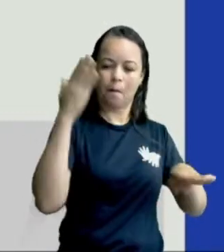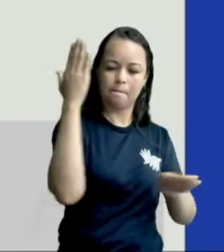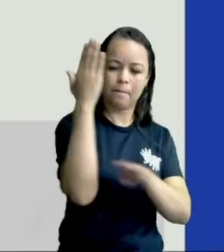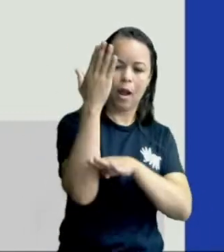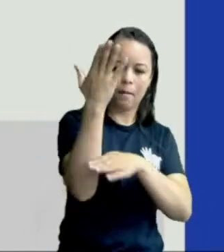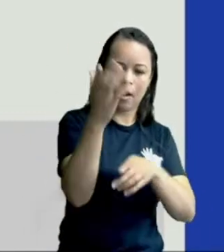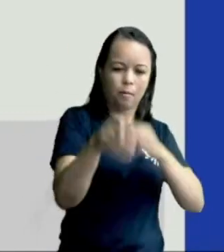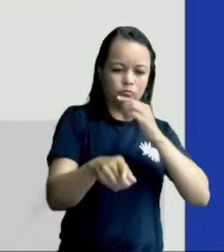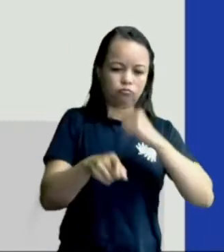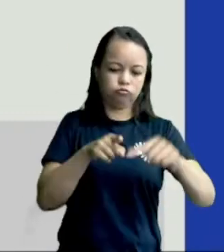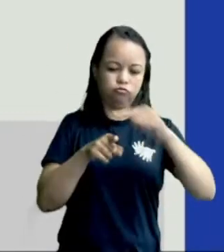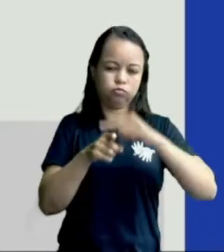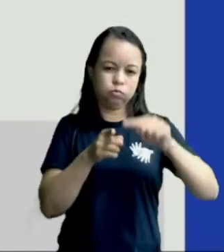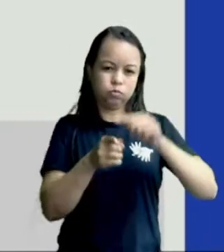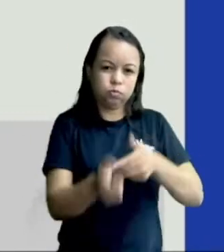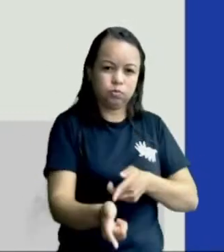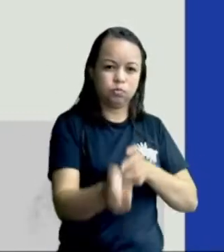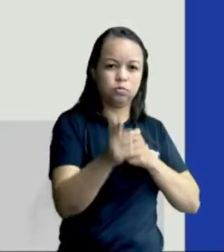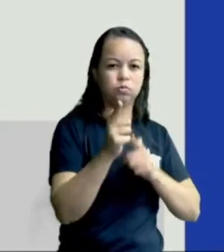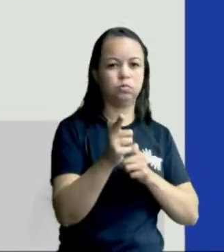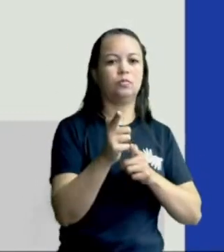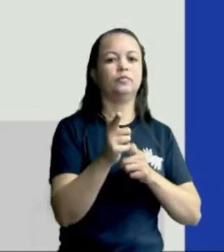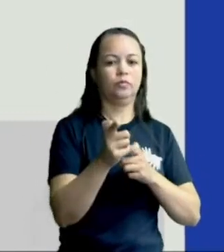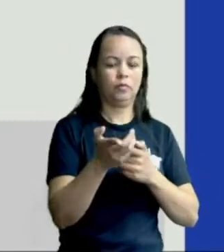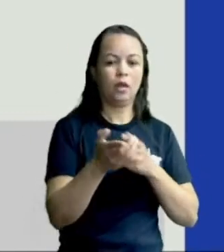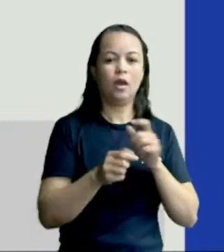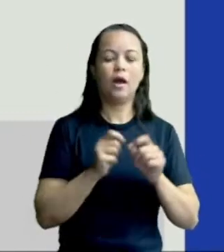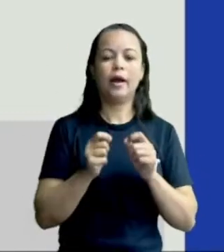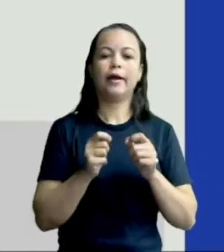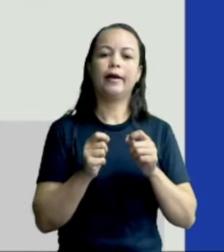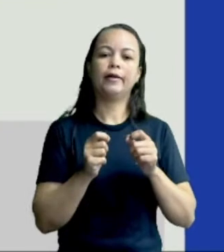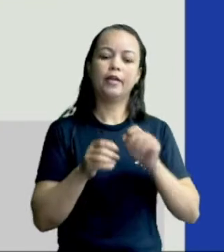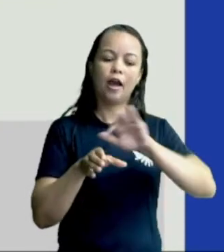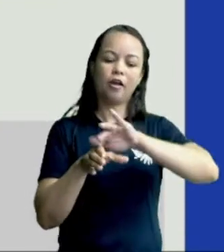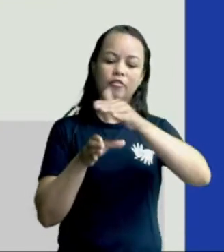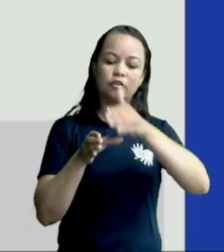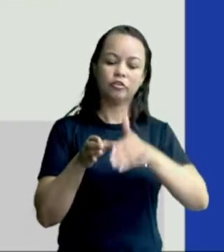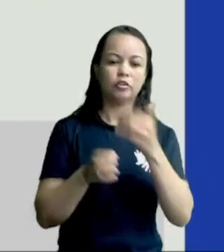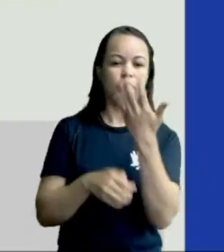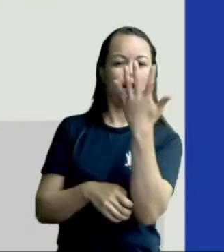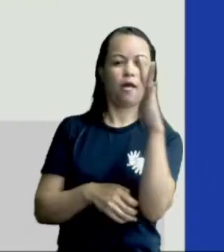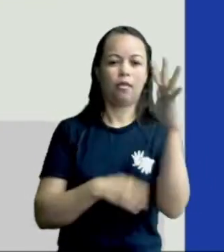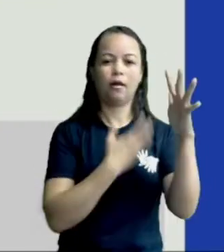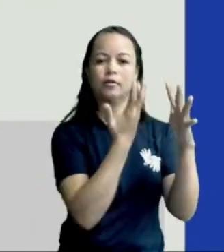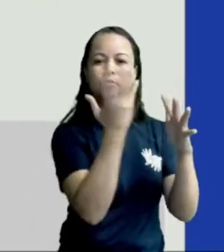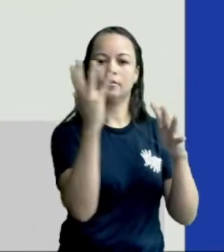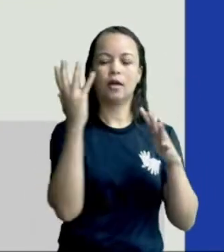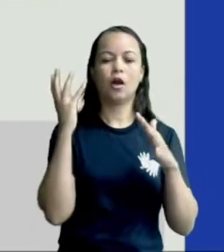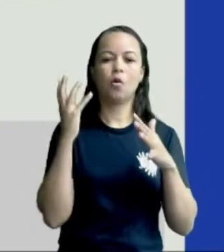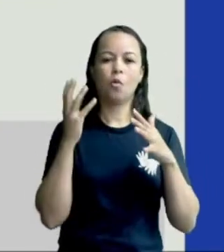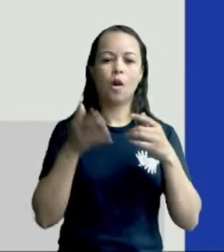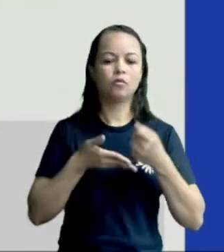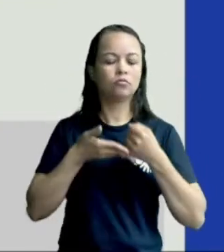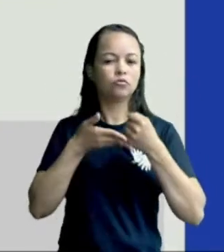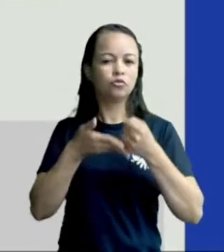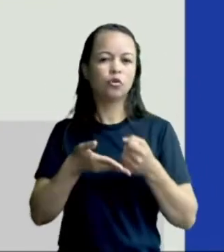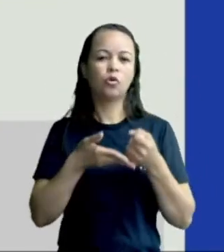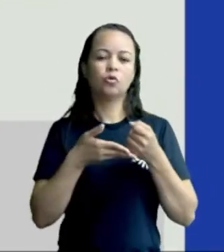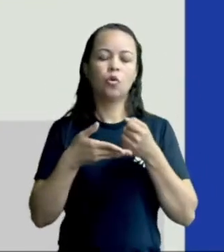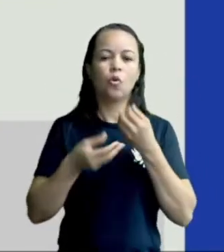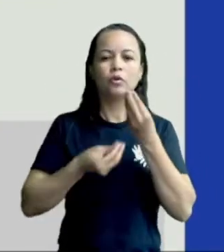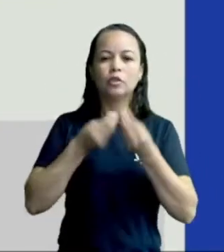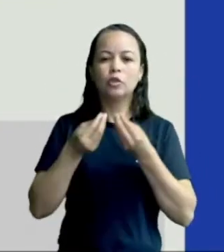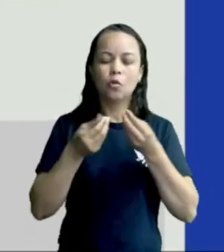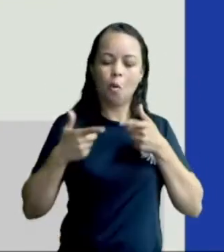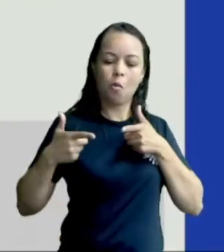também a vegetação contribuiu para ali, a organização da batalha, os esquemas